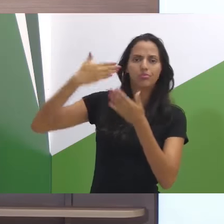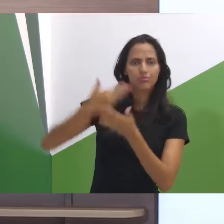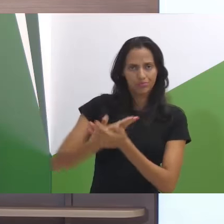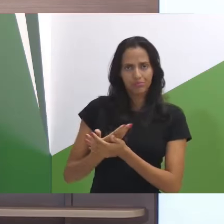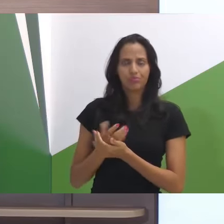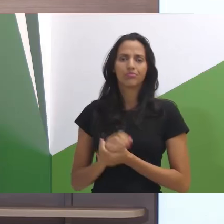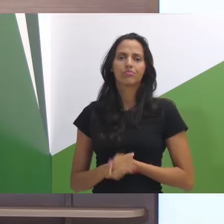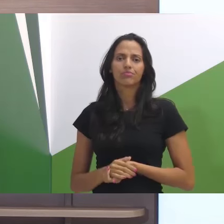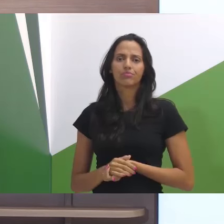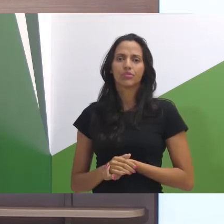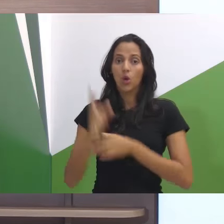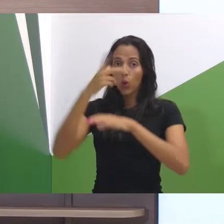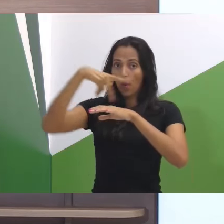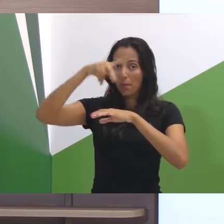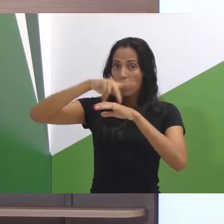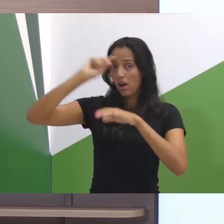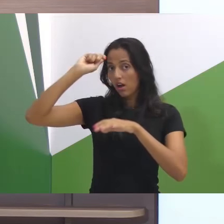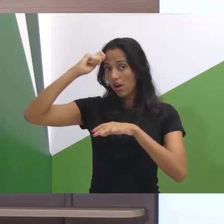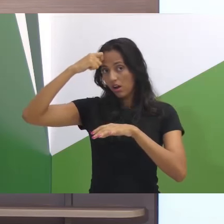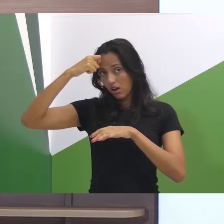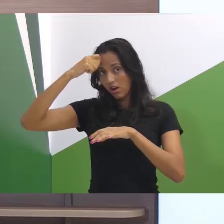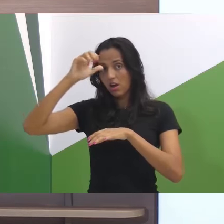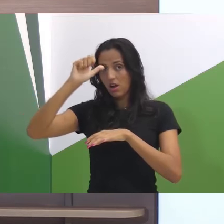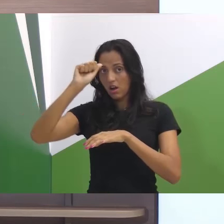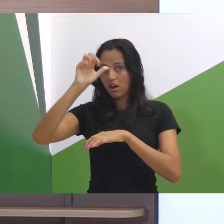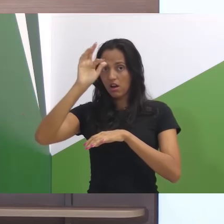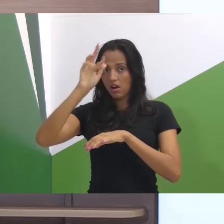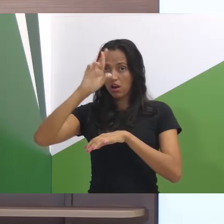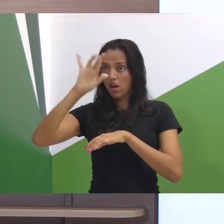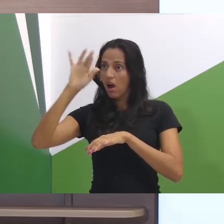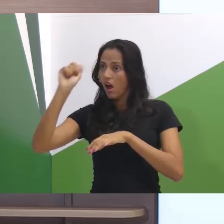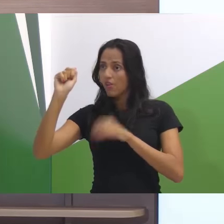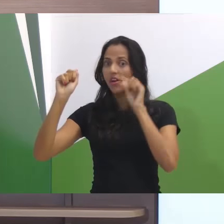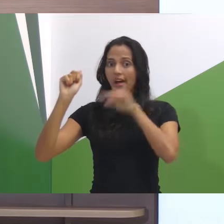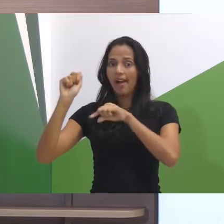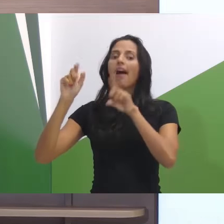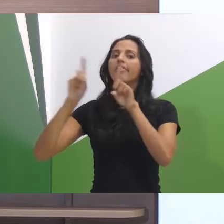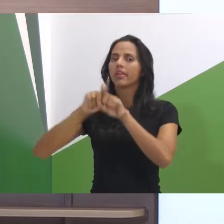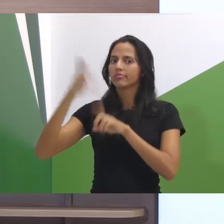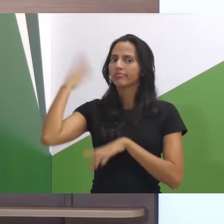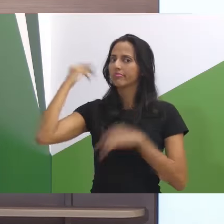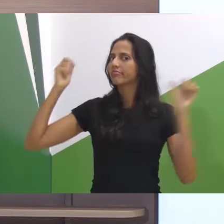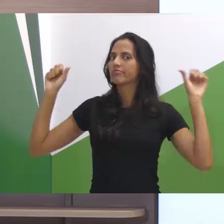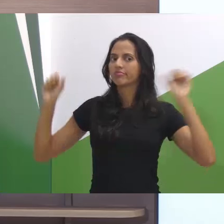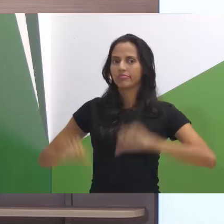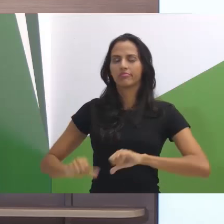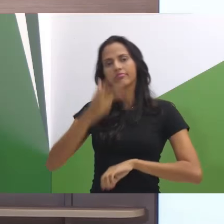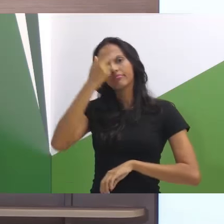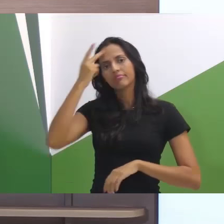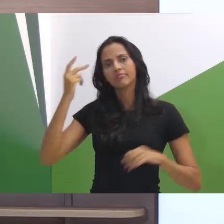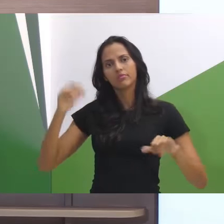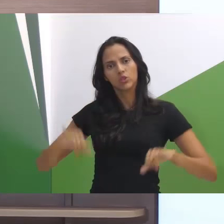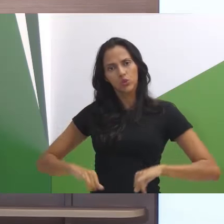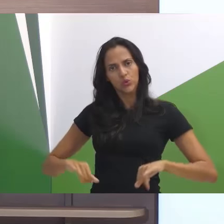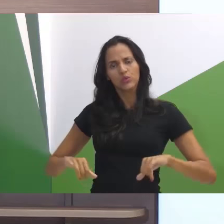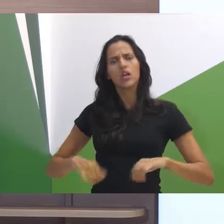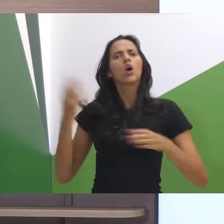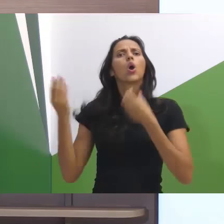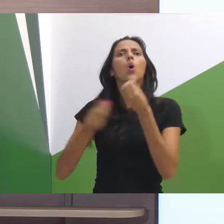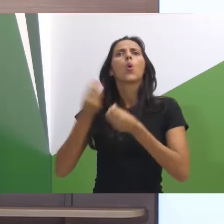Na África Não poderia ser diferente Ela também foi praticada E aí é como professor Que na África se